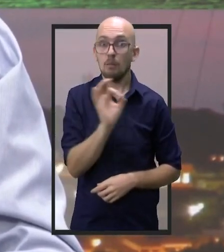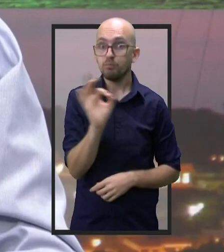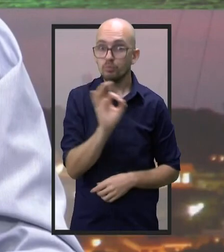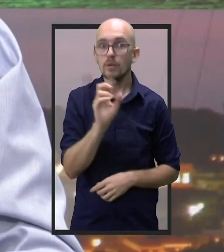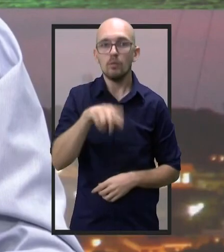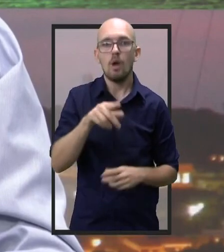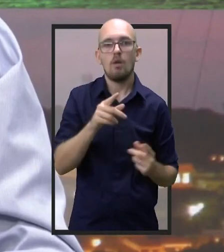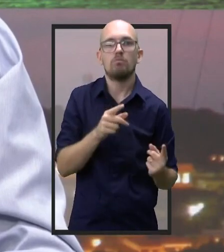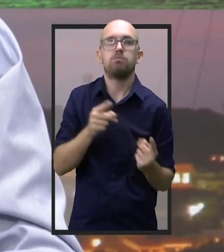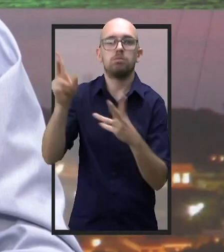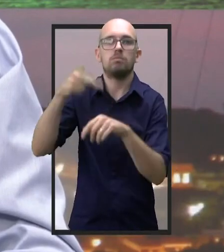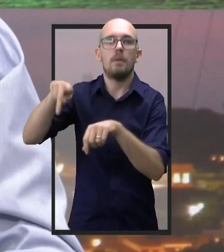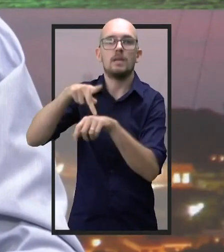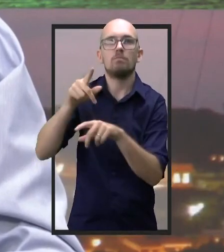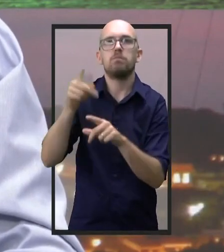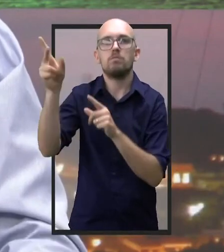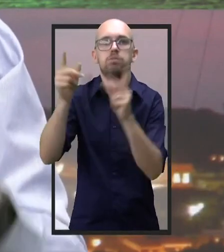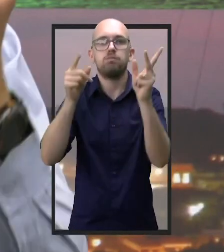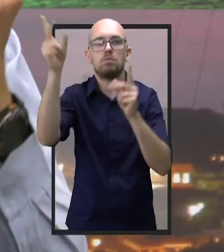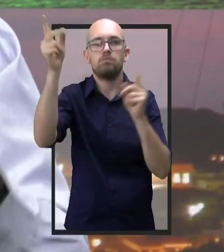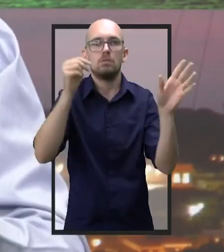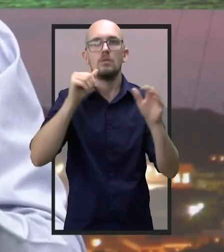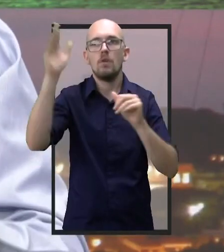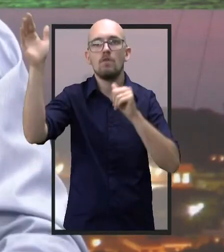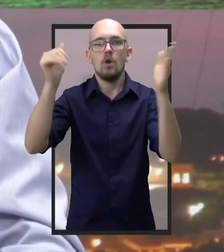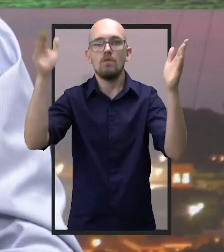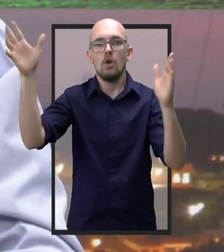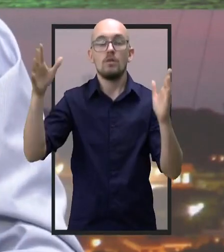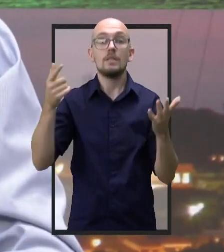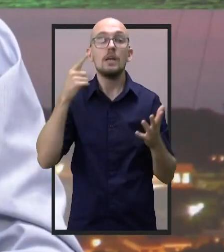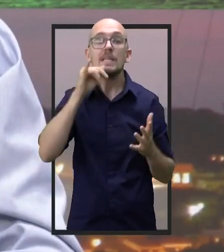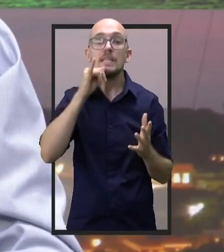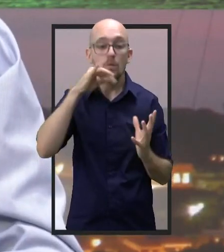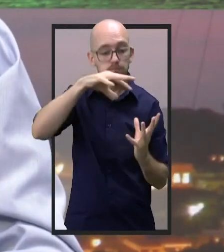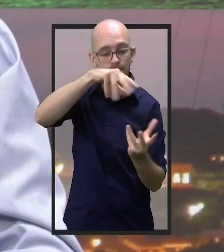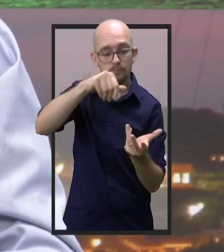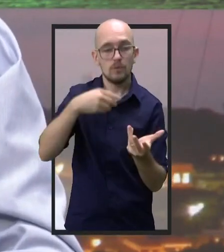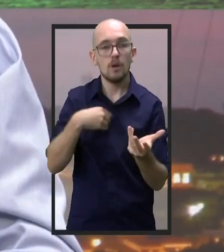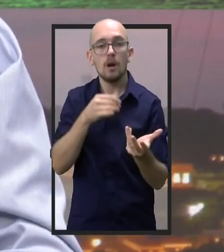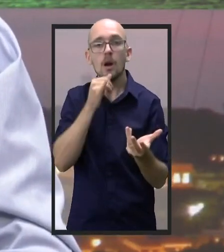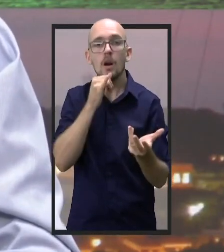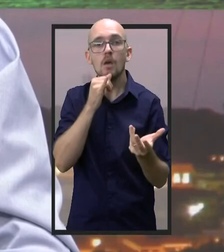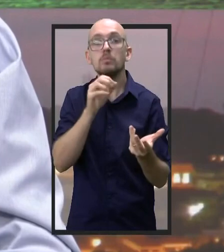exportado. Se você não tiver essa chancela de sustentável,